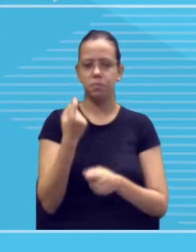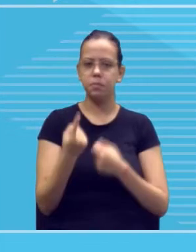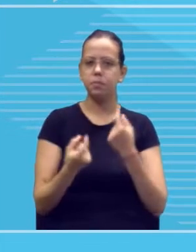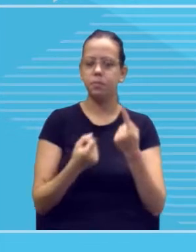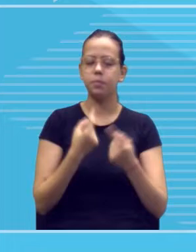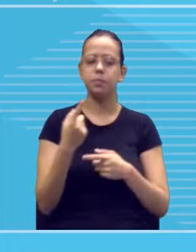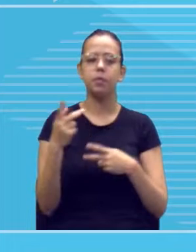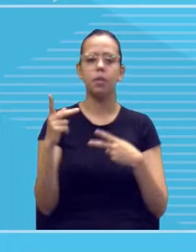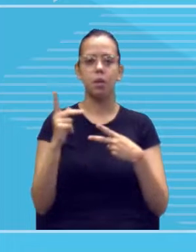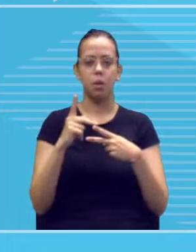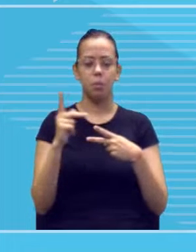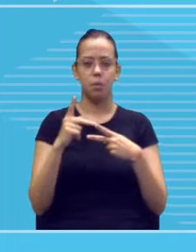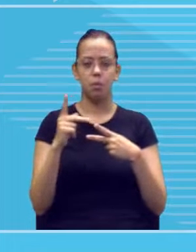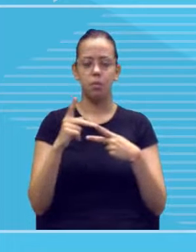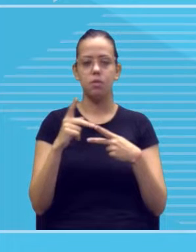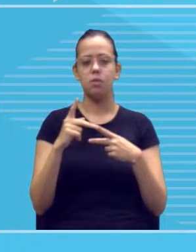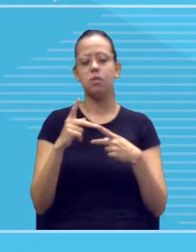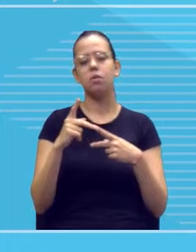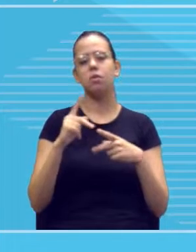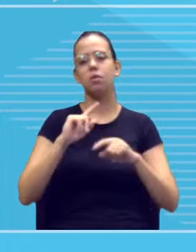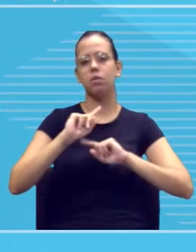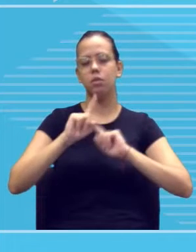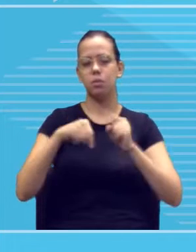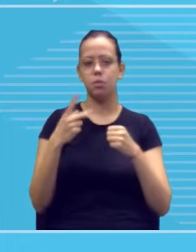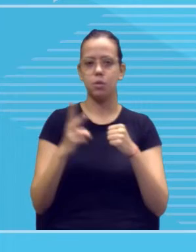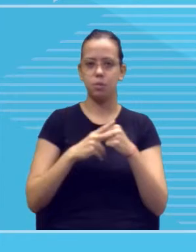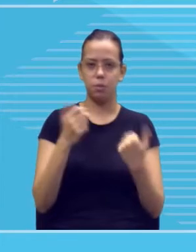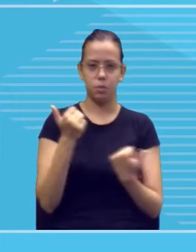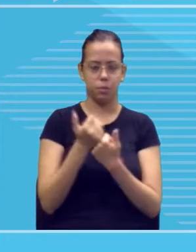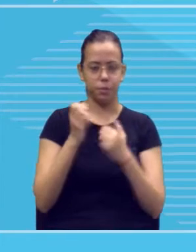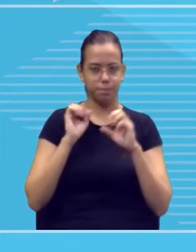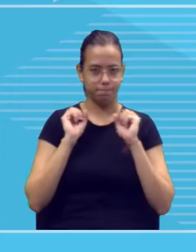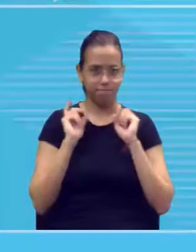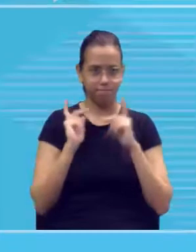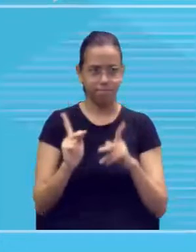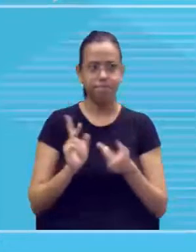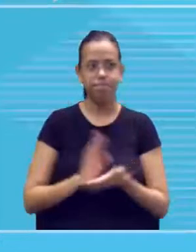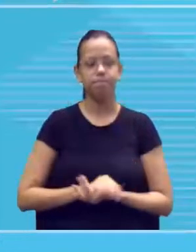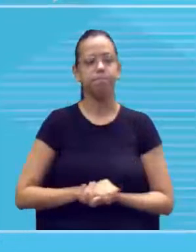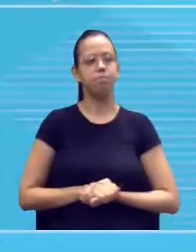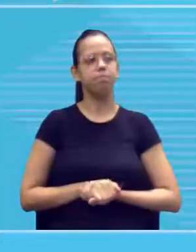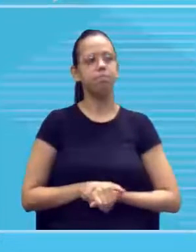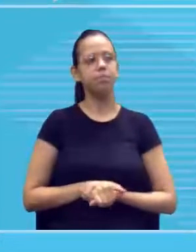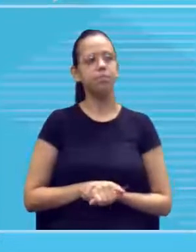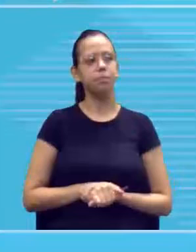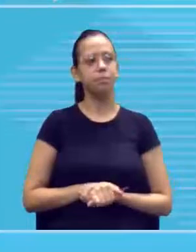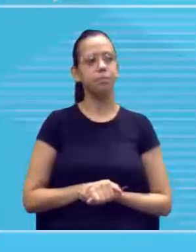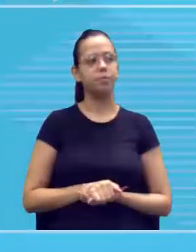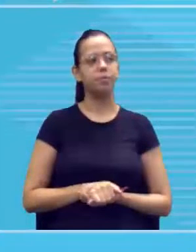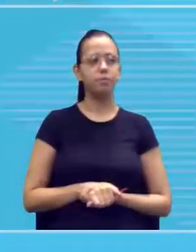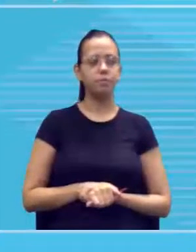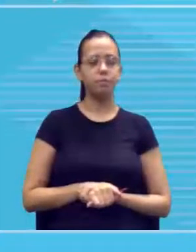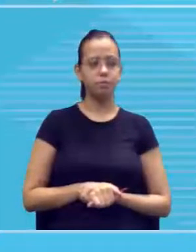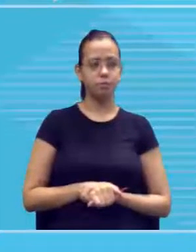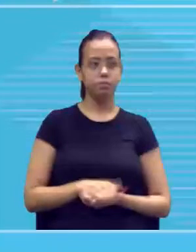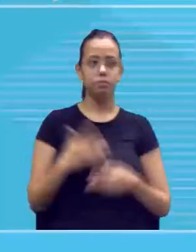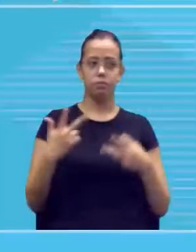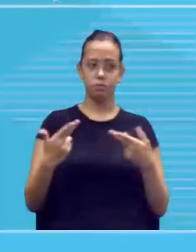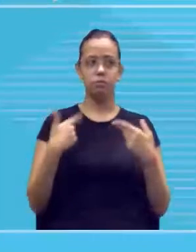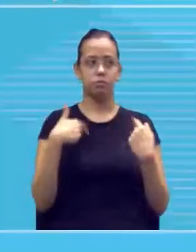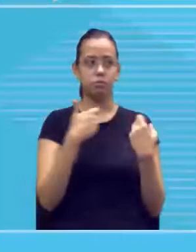que a preposição logo depois de verbo Moda Show de bola continuando aqui gente olha só como eu acabei de falar